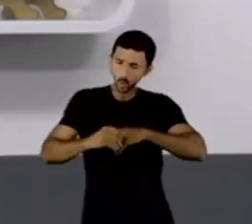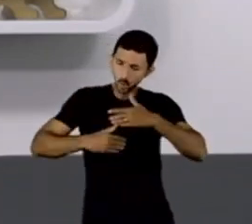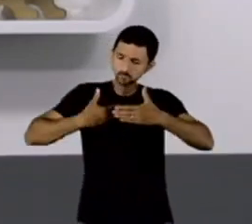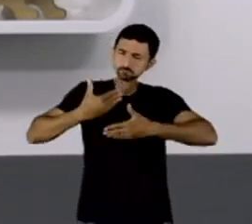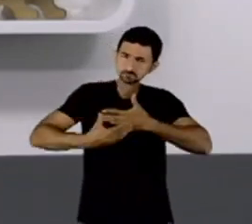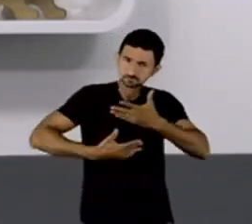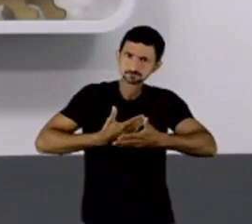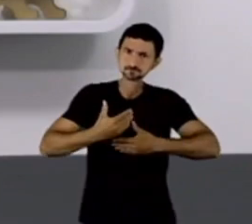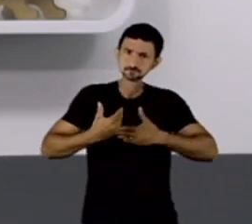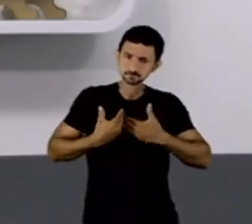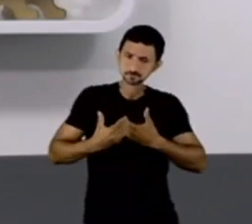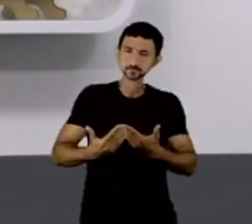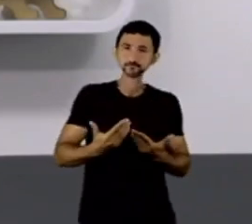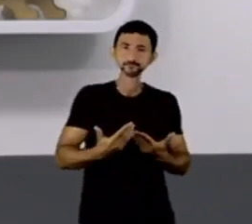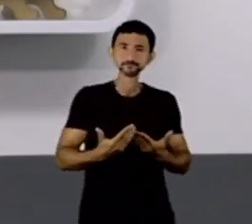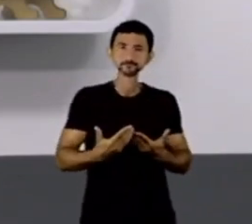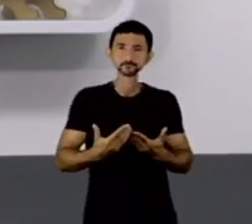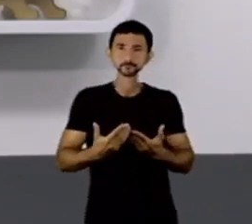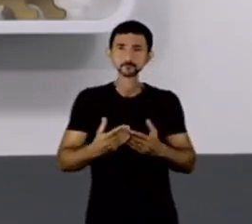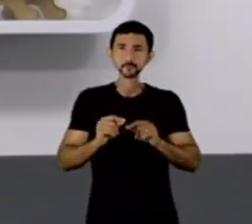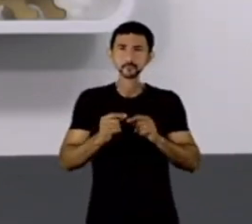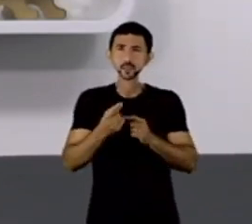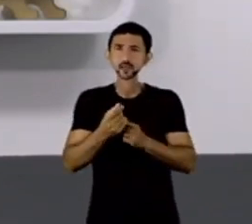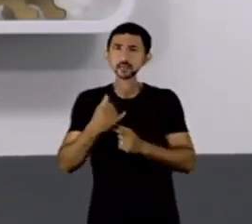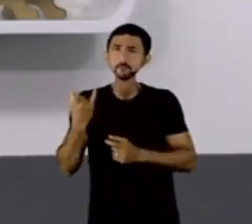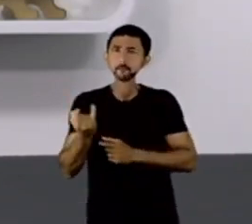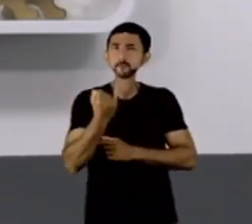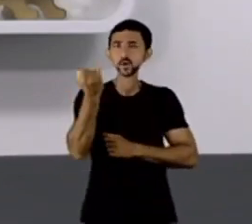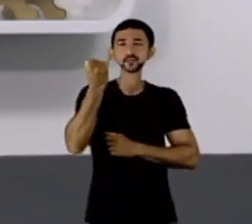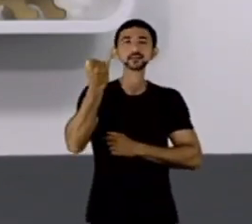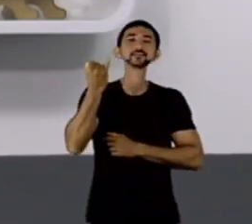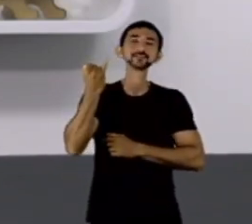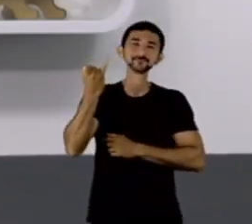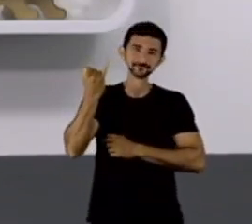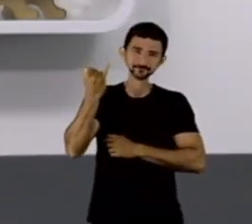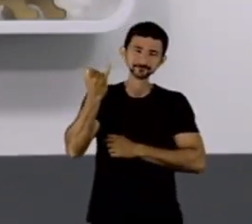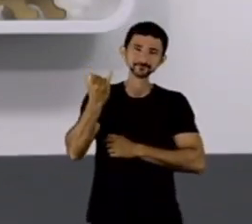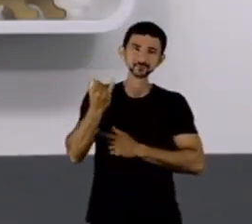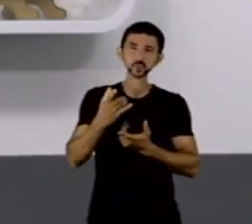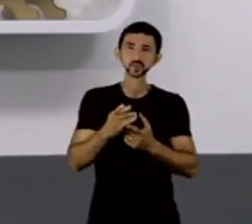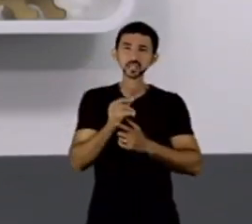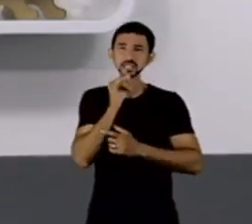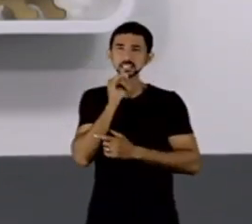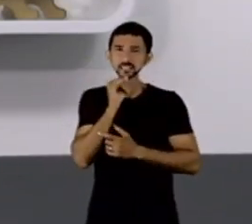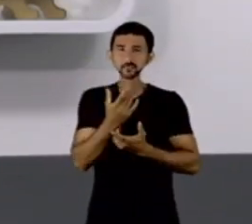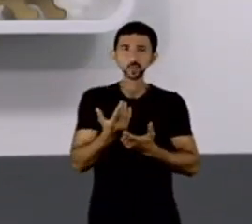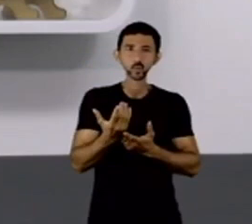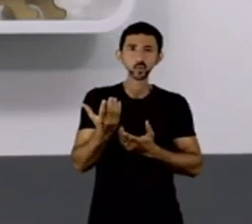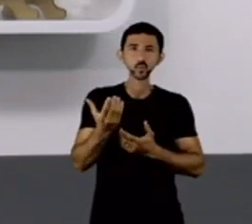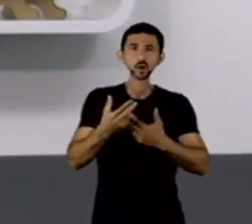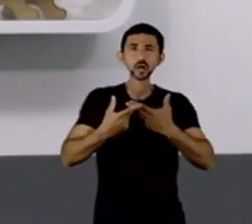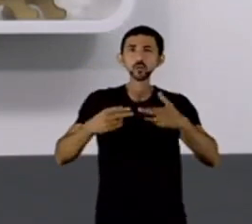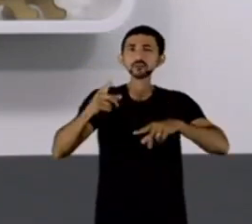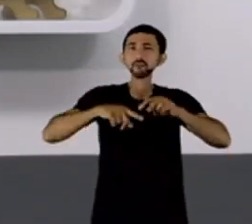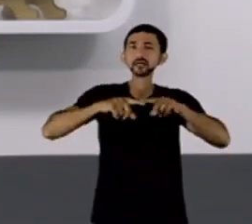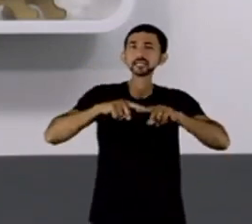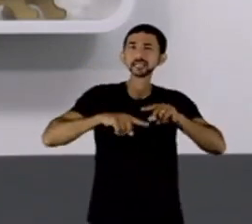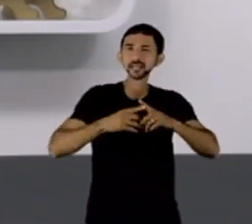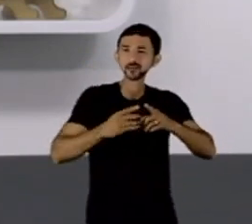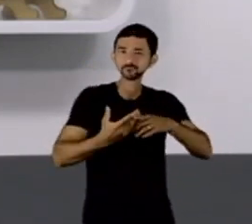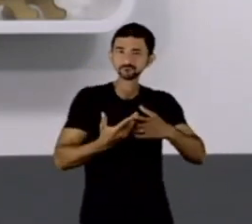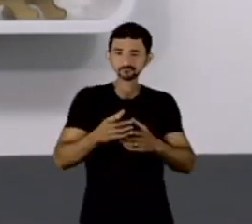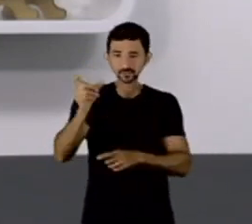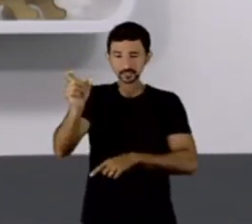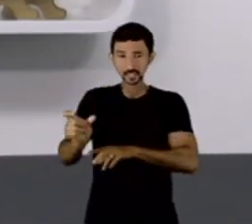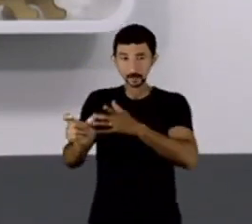atitudes durante esse momento, que elas são muito mais valiosas do que aquilo que é material. Então, é